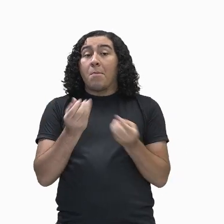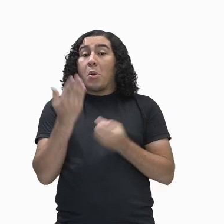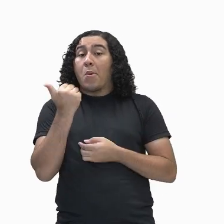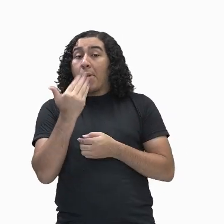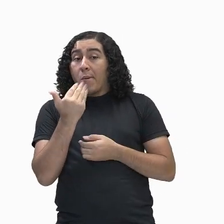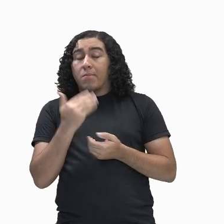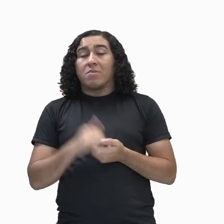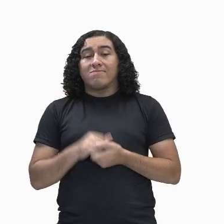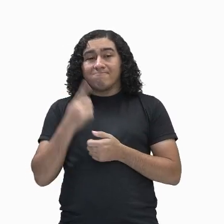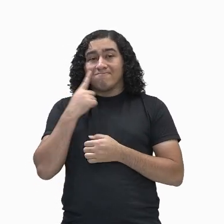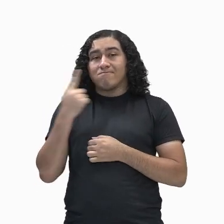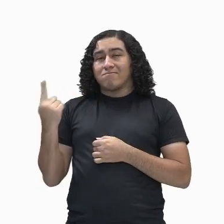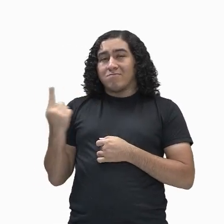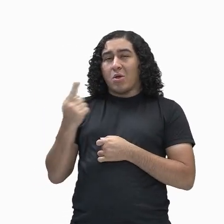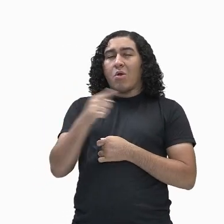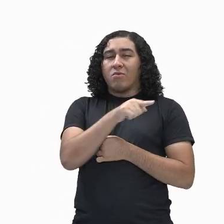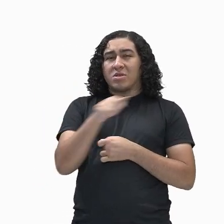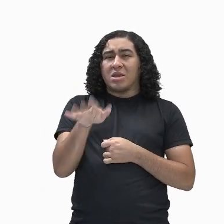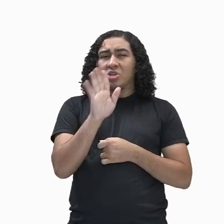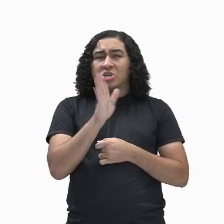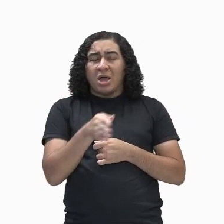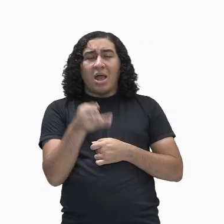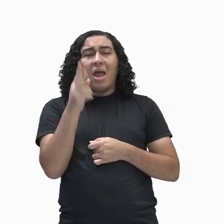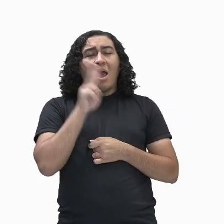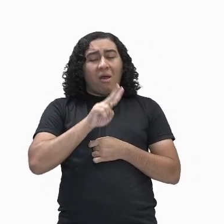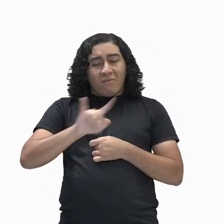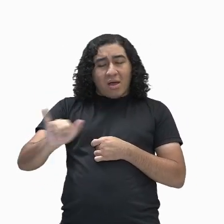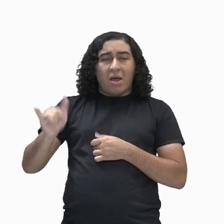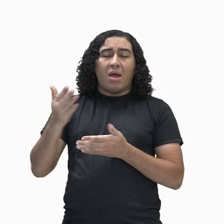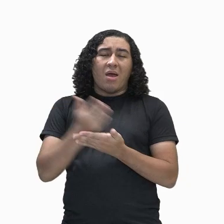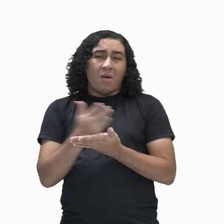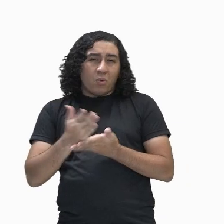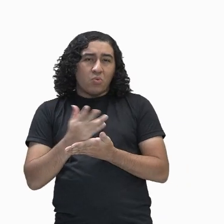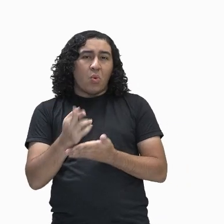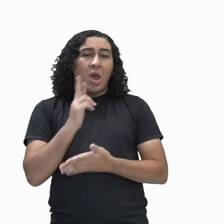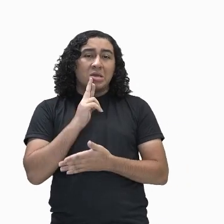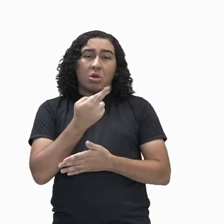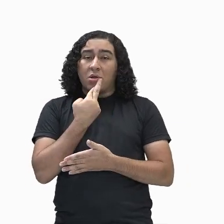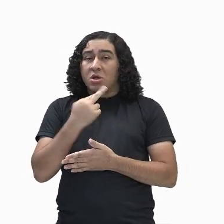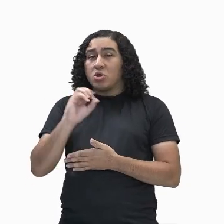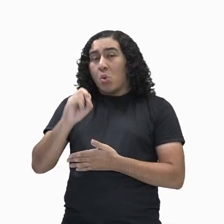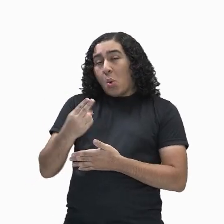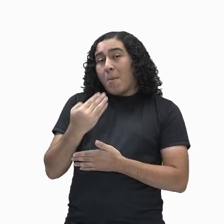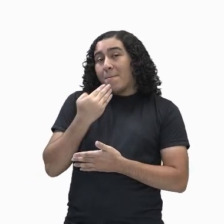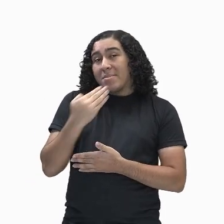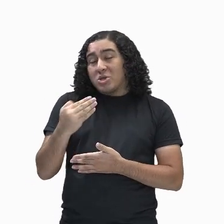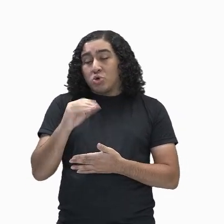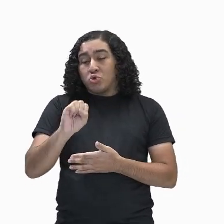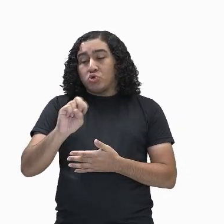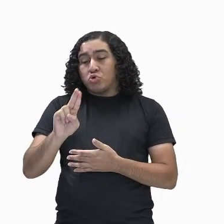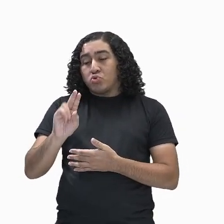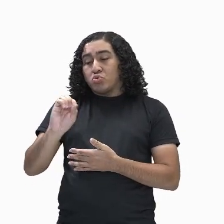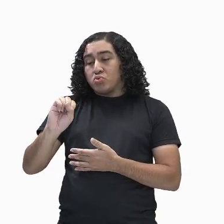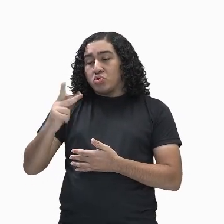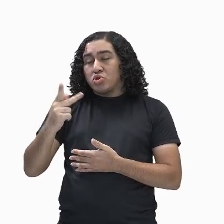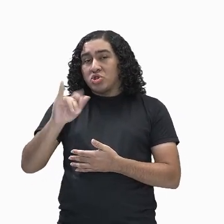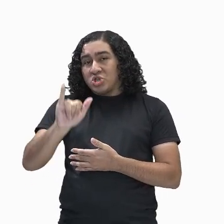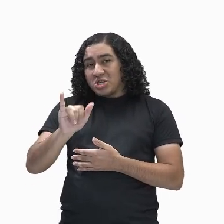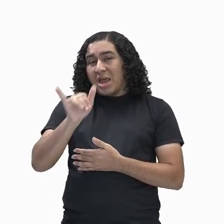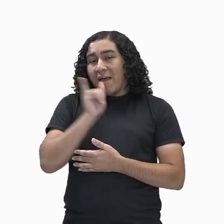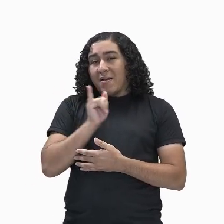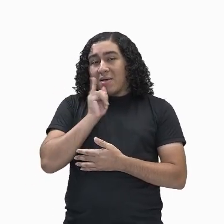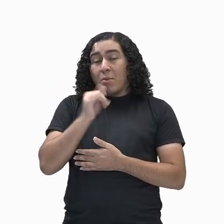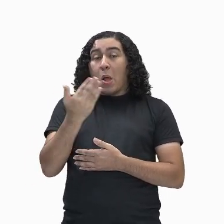né? Talvez você já tenha aí ido, né, a um restaurante ou já pediu aí na sua casa um sushi, né? É um